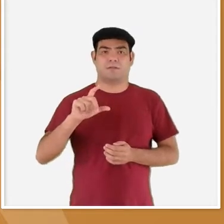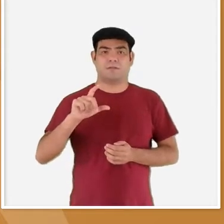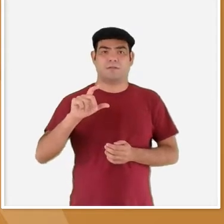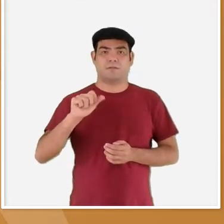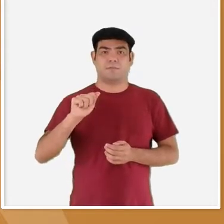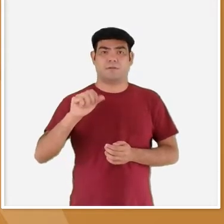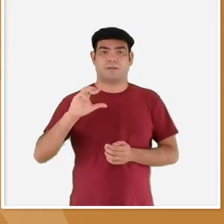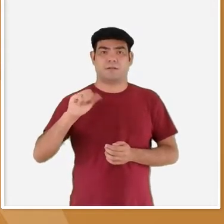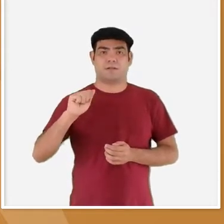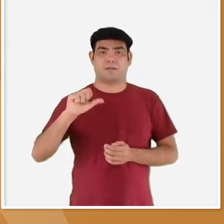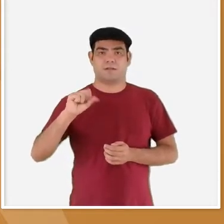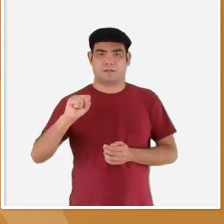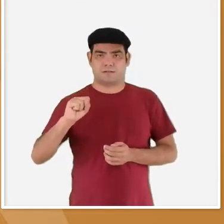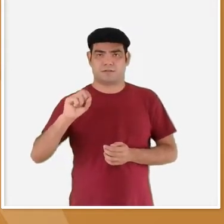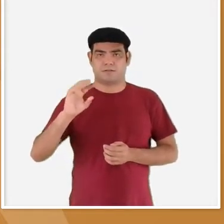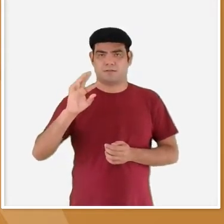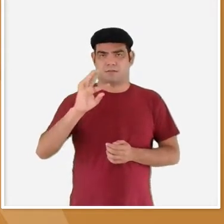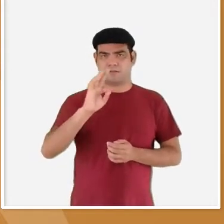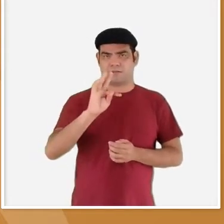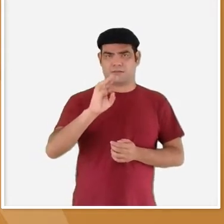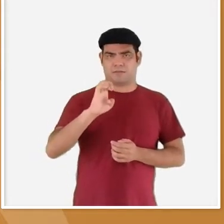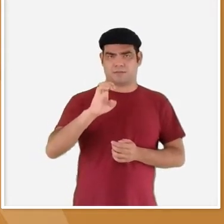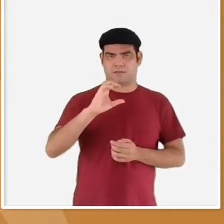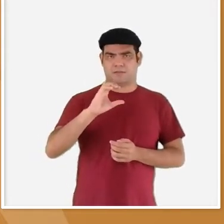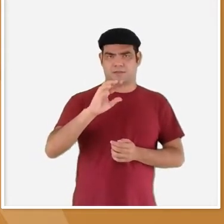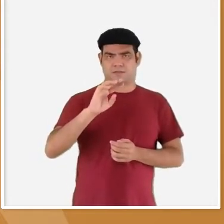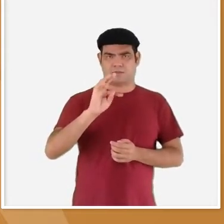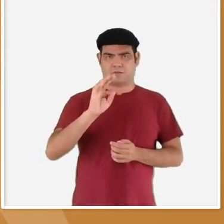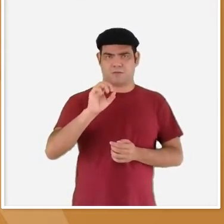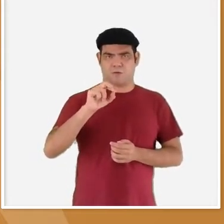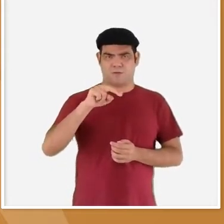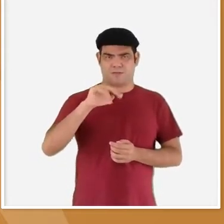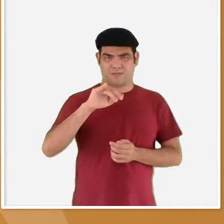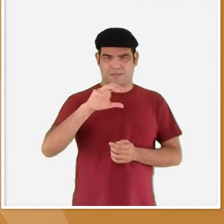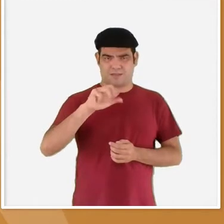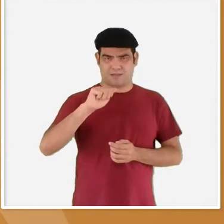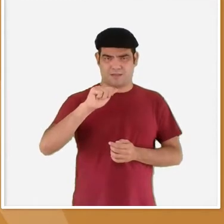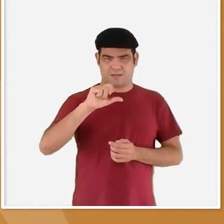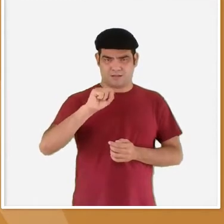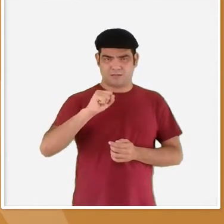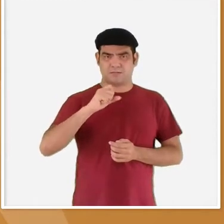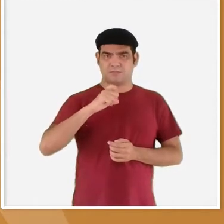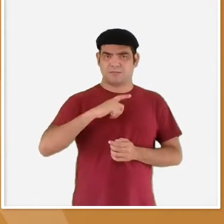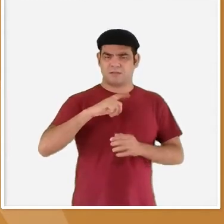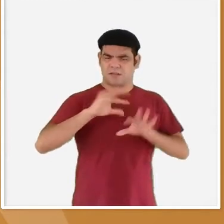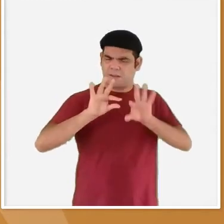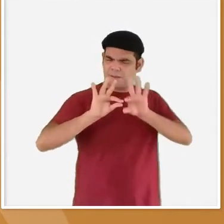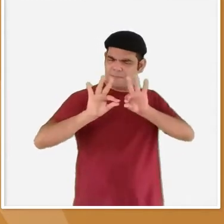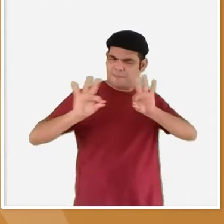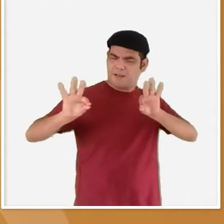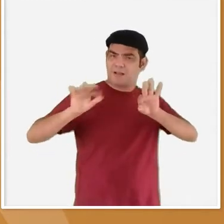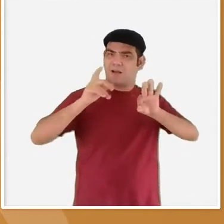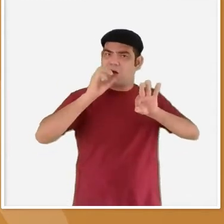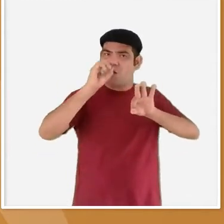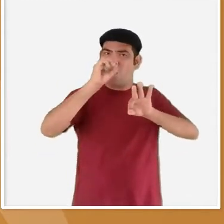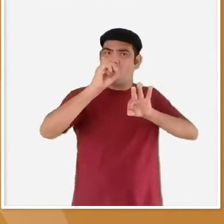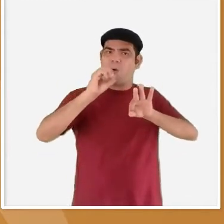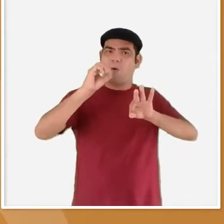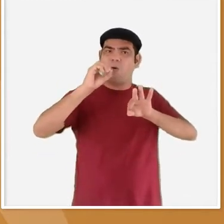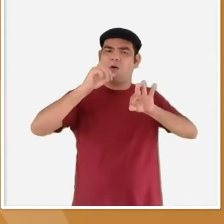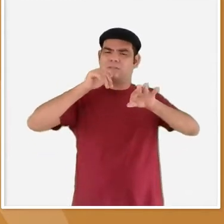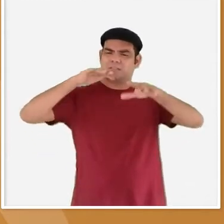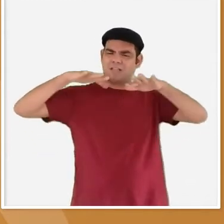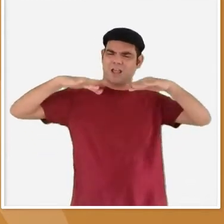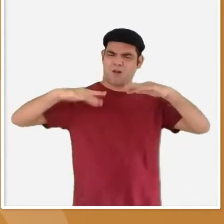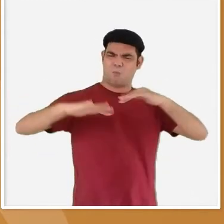que estão abaixo dos oceanos, que protegem a Terra aí do seu magma, né? Então aqui nós temos